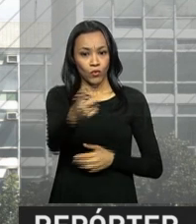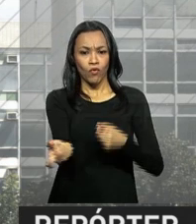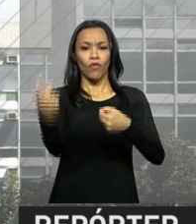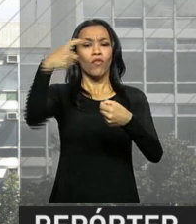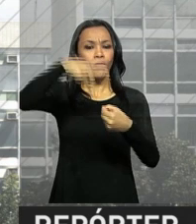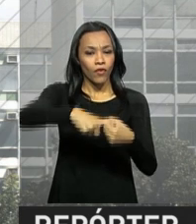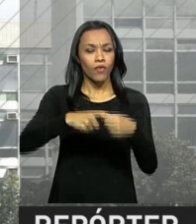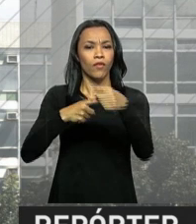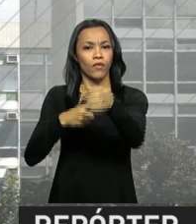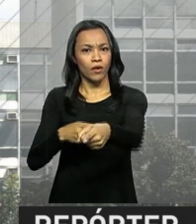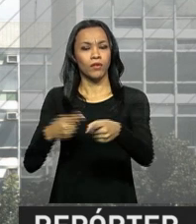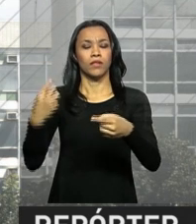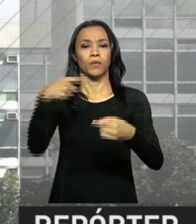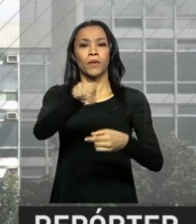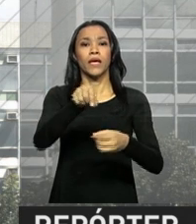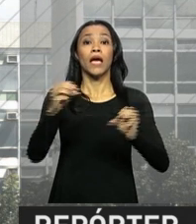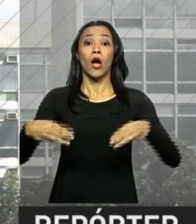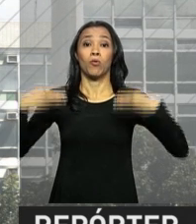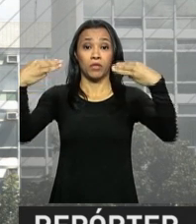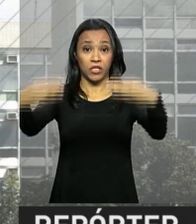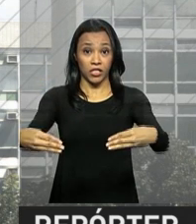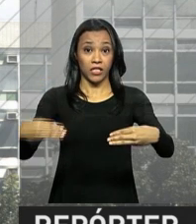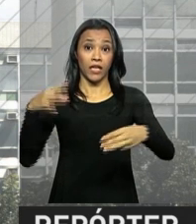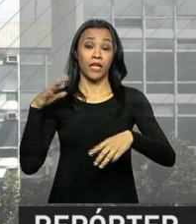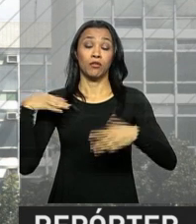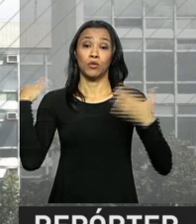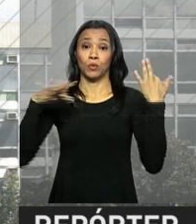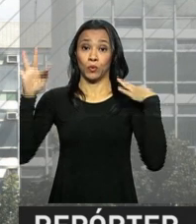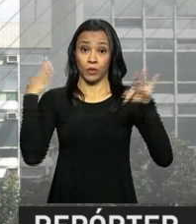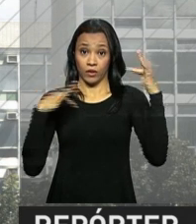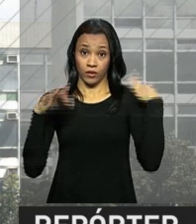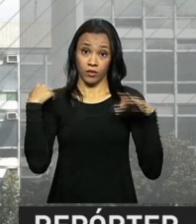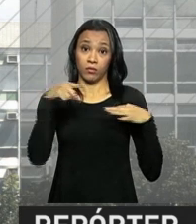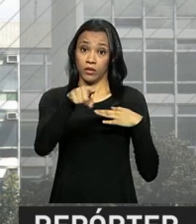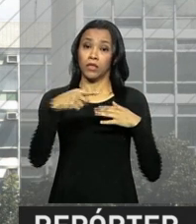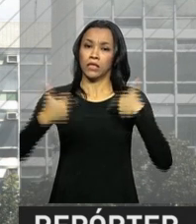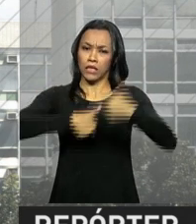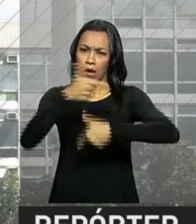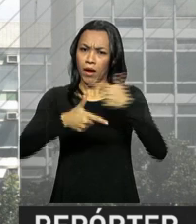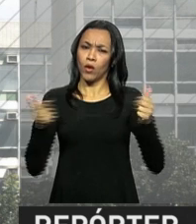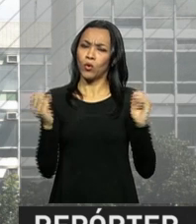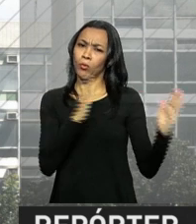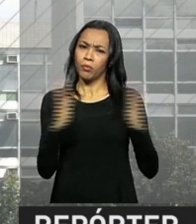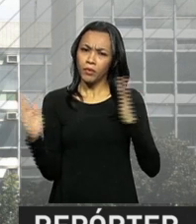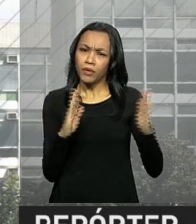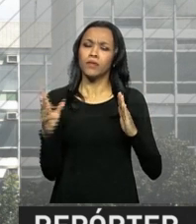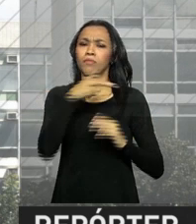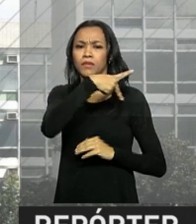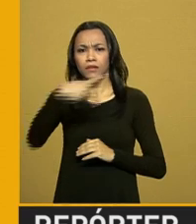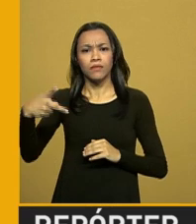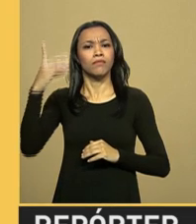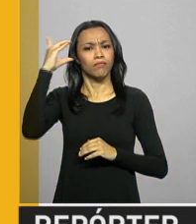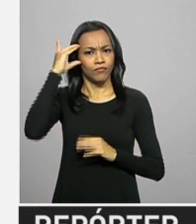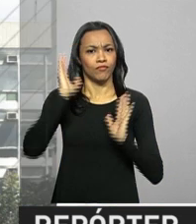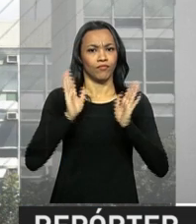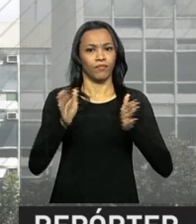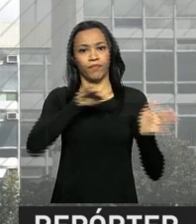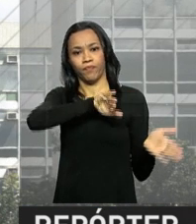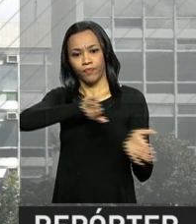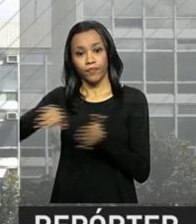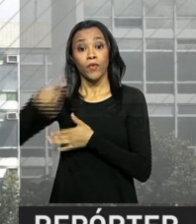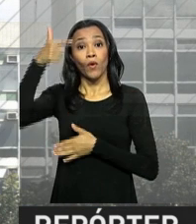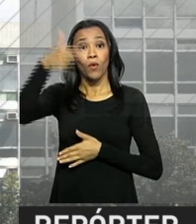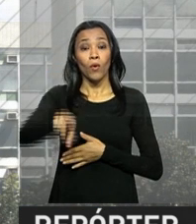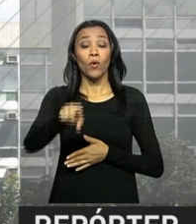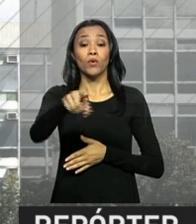Ministério do Turismo. Ele foi o titular da pasta no governo Dilma, de abril de 2015 a março de 2016. O novo ministro